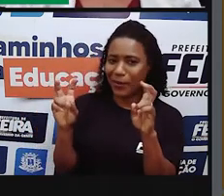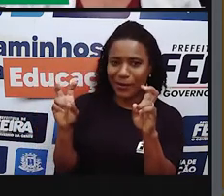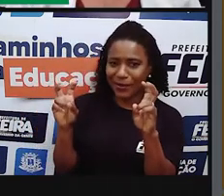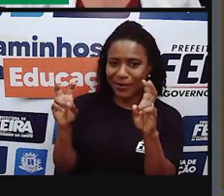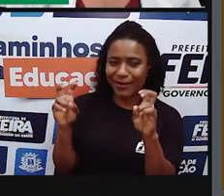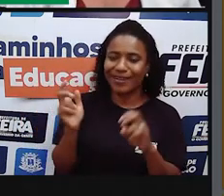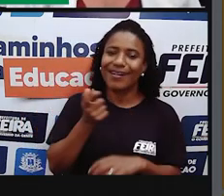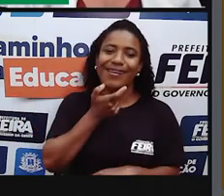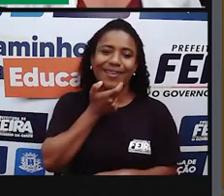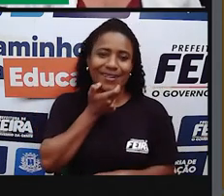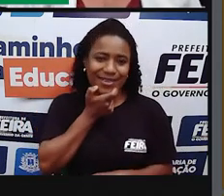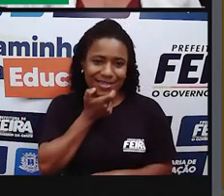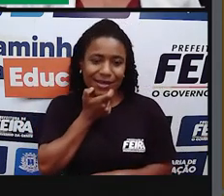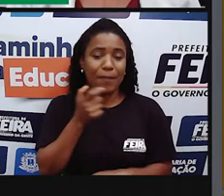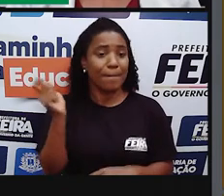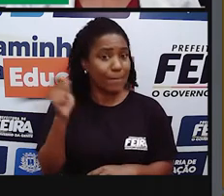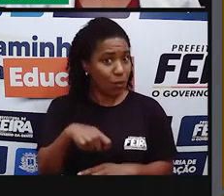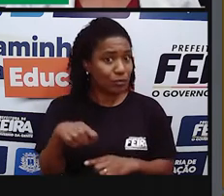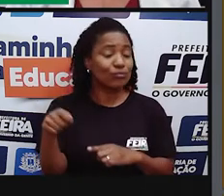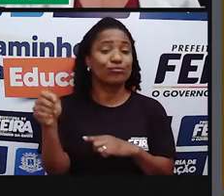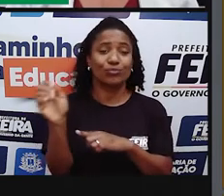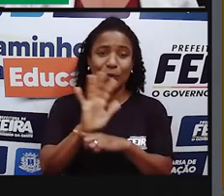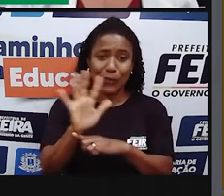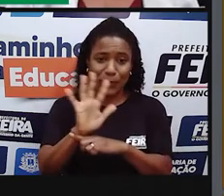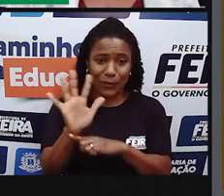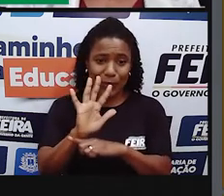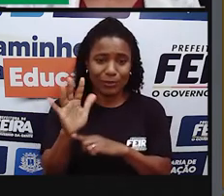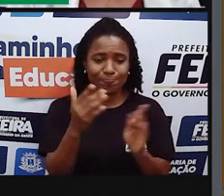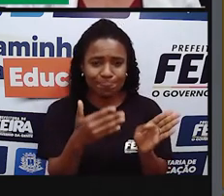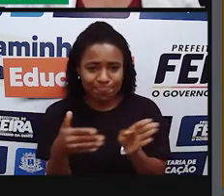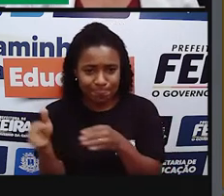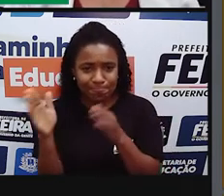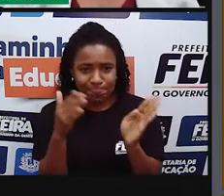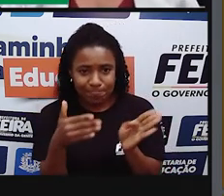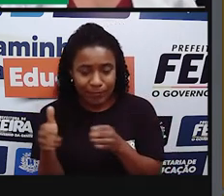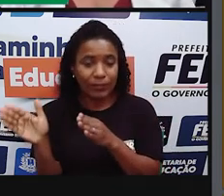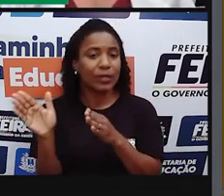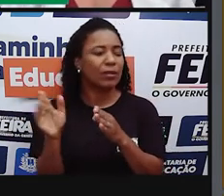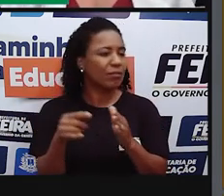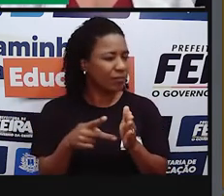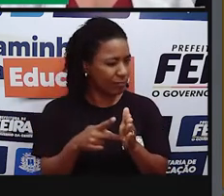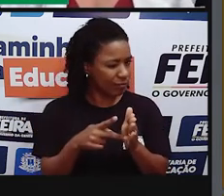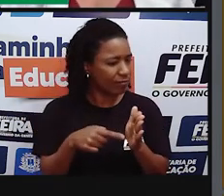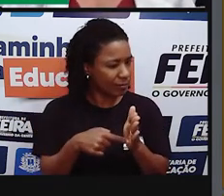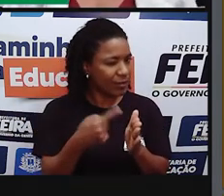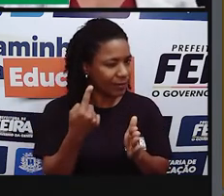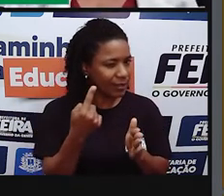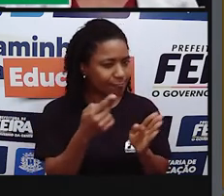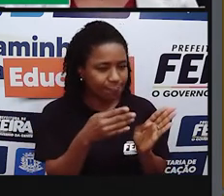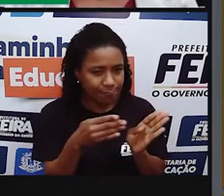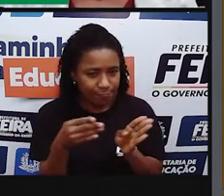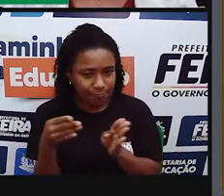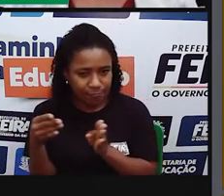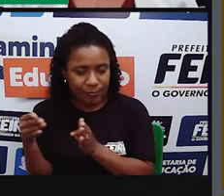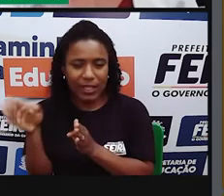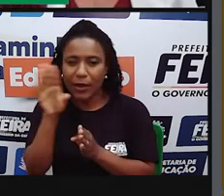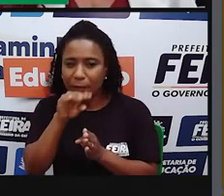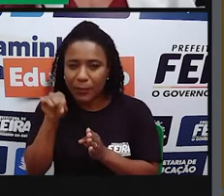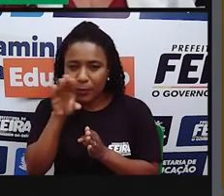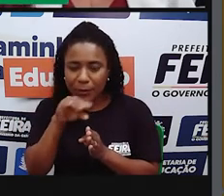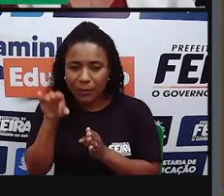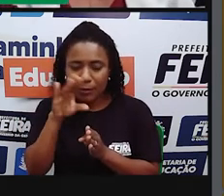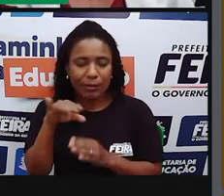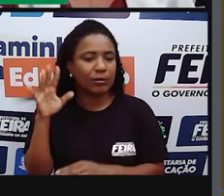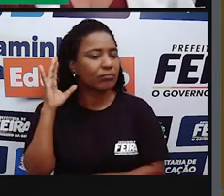possível, assista ao vídeo duas vezes. Na primeira vez, só prestando atenção no que está sendo dito e